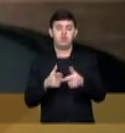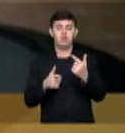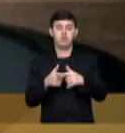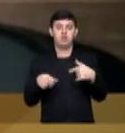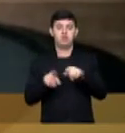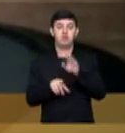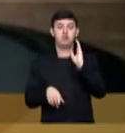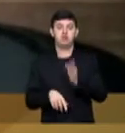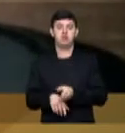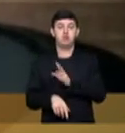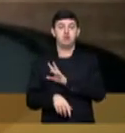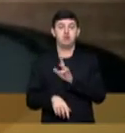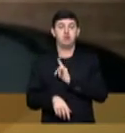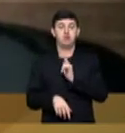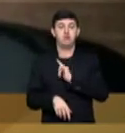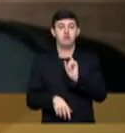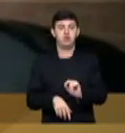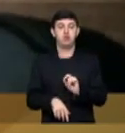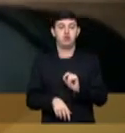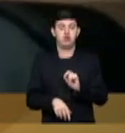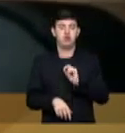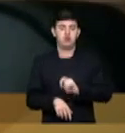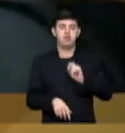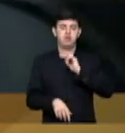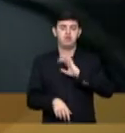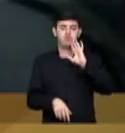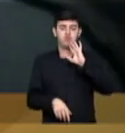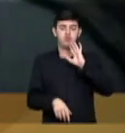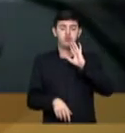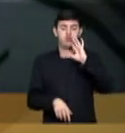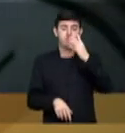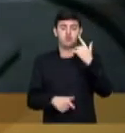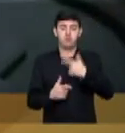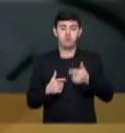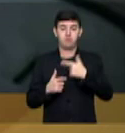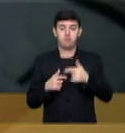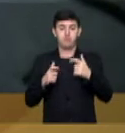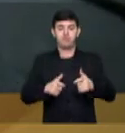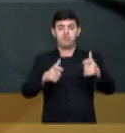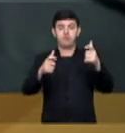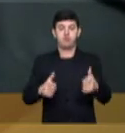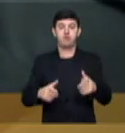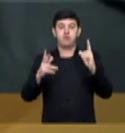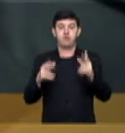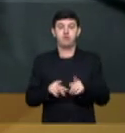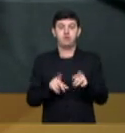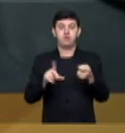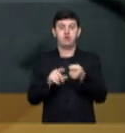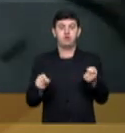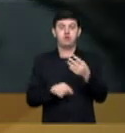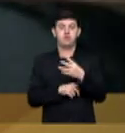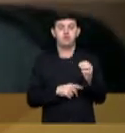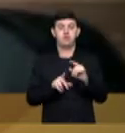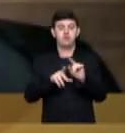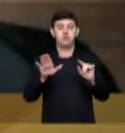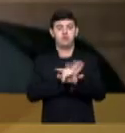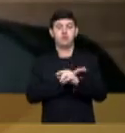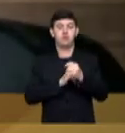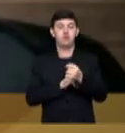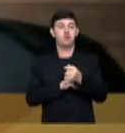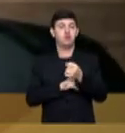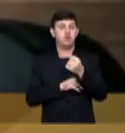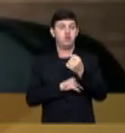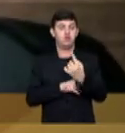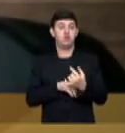os temas de interesse local, nos termos do disposto no inciso 1º do artigo 30 da